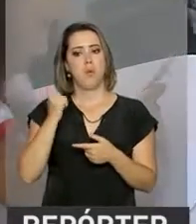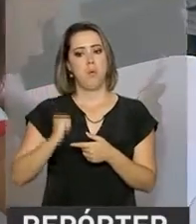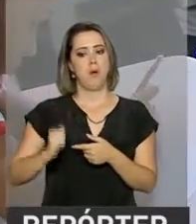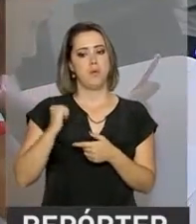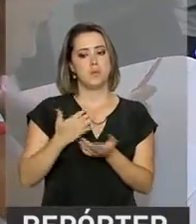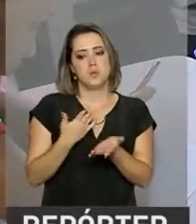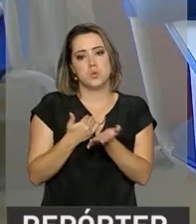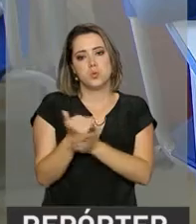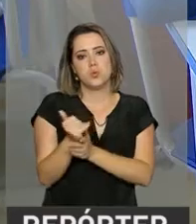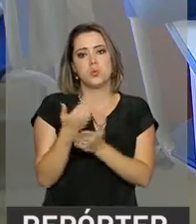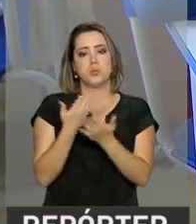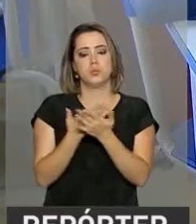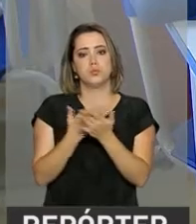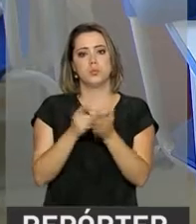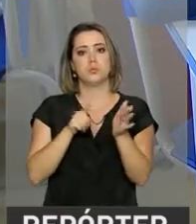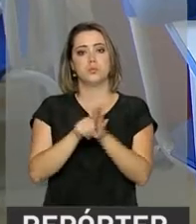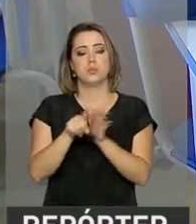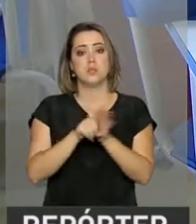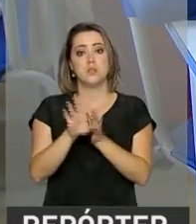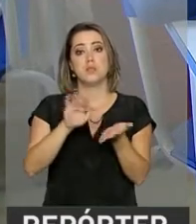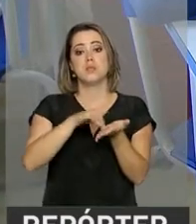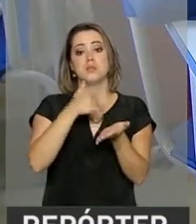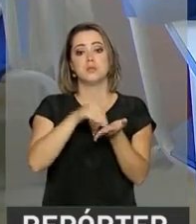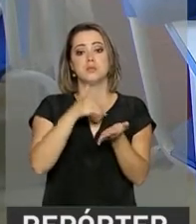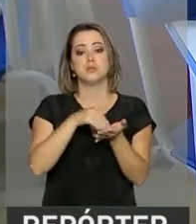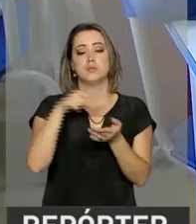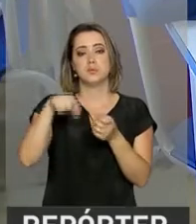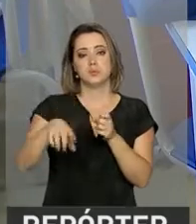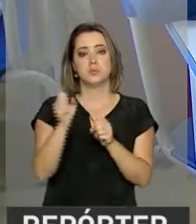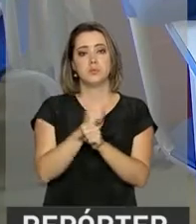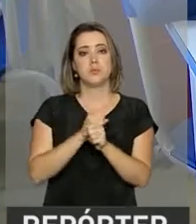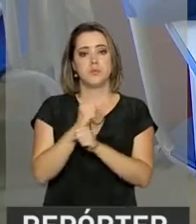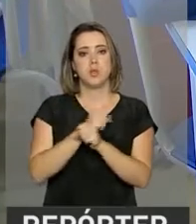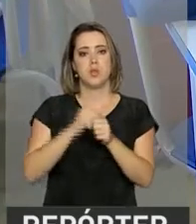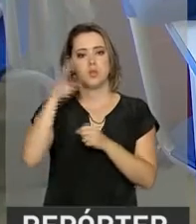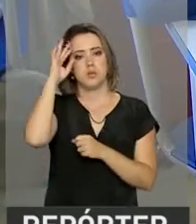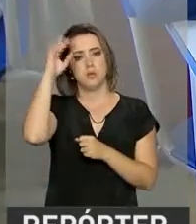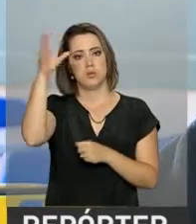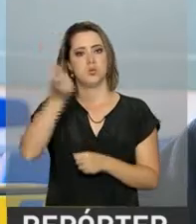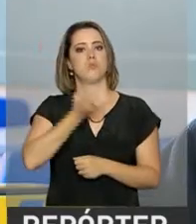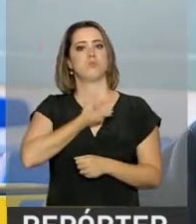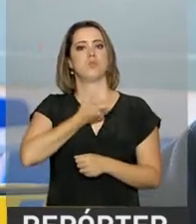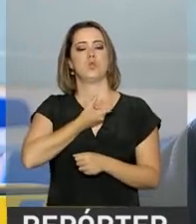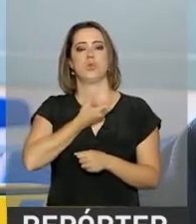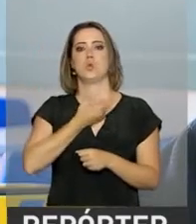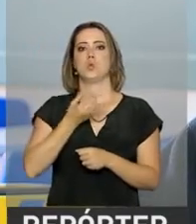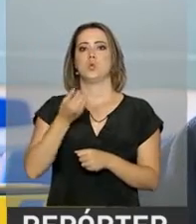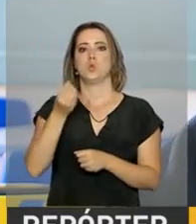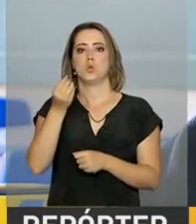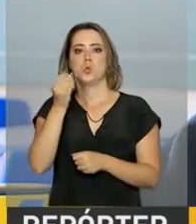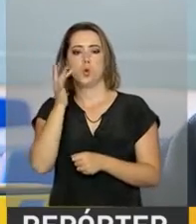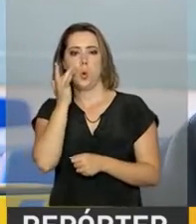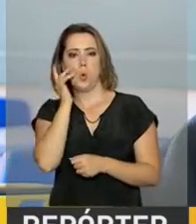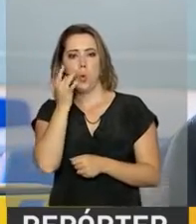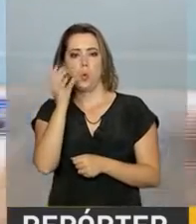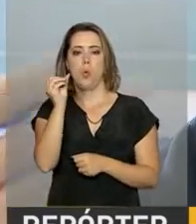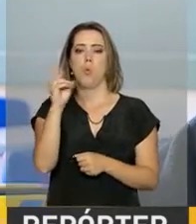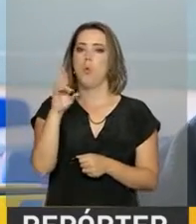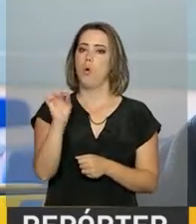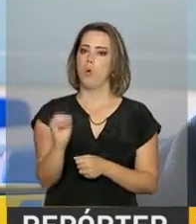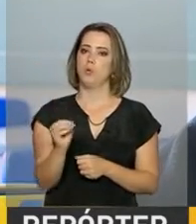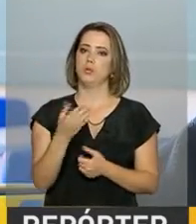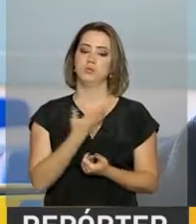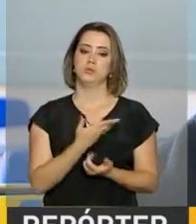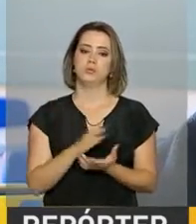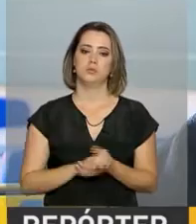iniciação científica. Está inscrito para a edição deste ano e sonha com o ouro. Sempre esperando o ouro, a gente sempre tem, mas qualquer